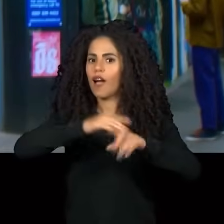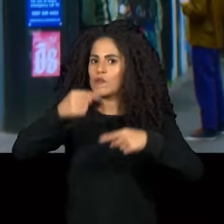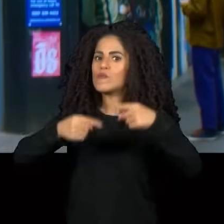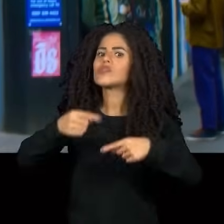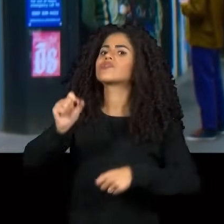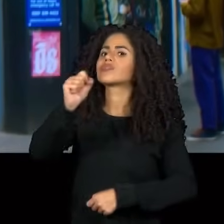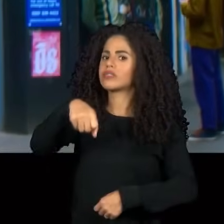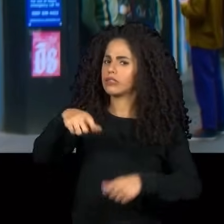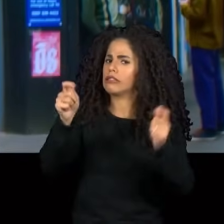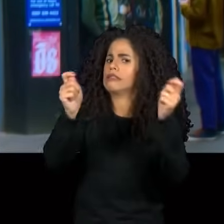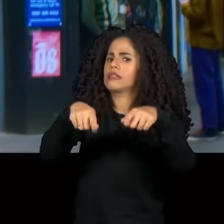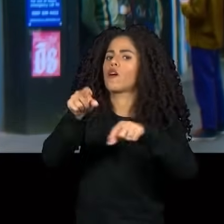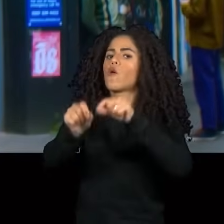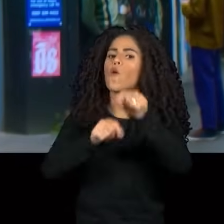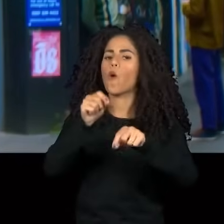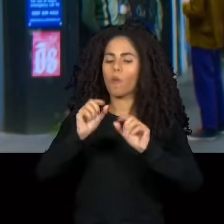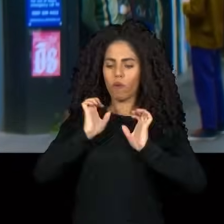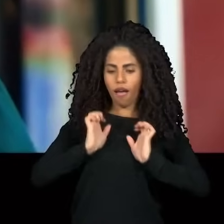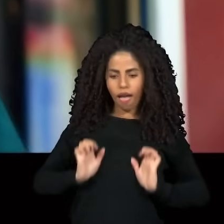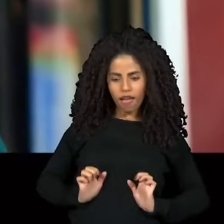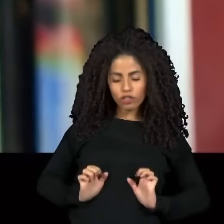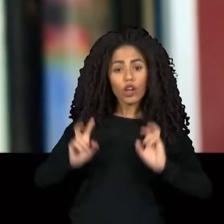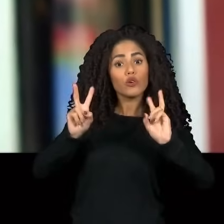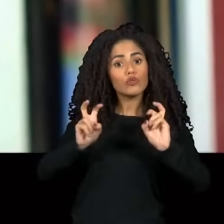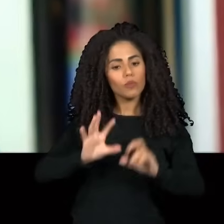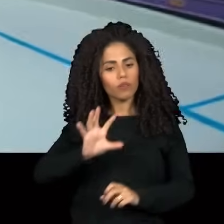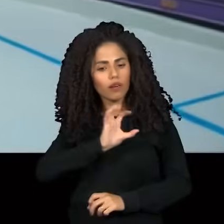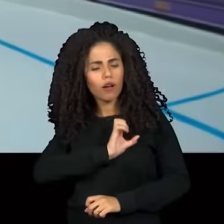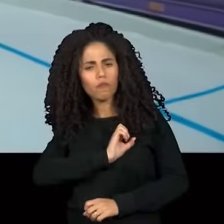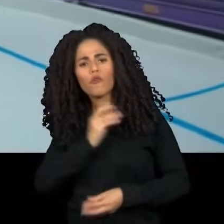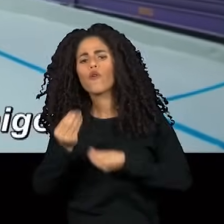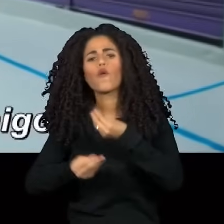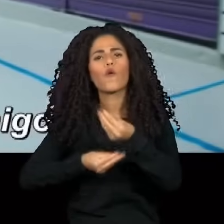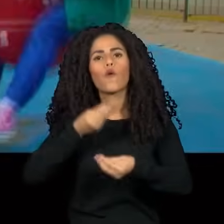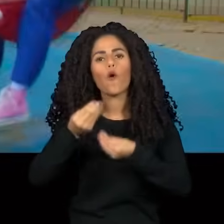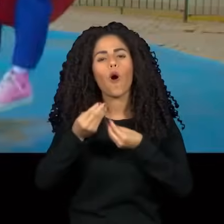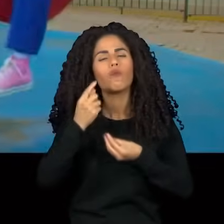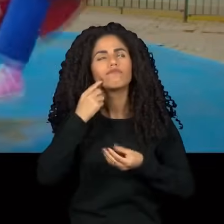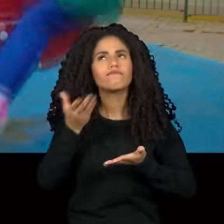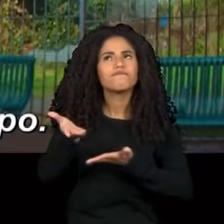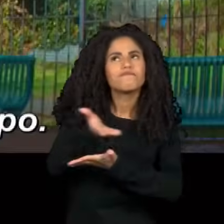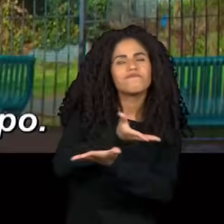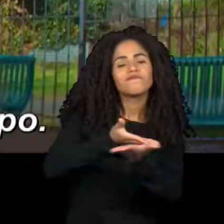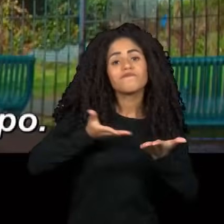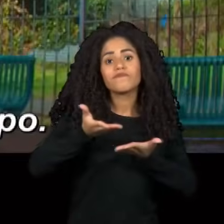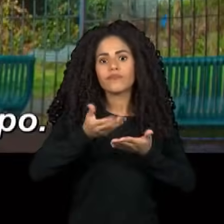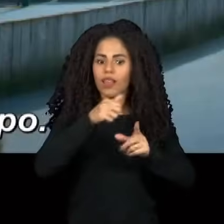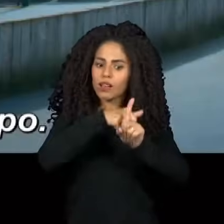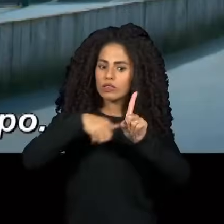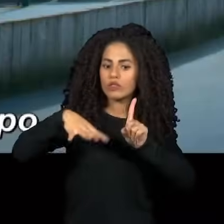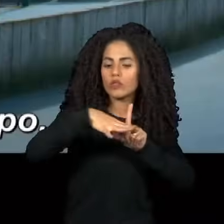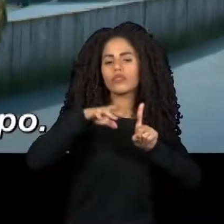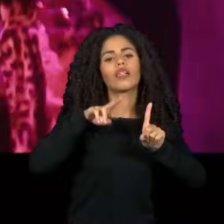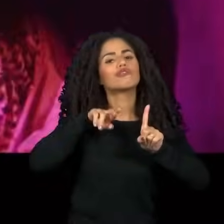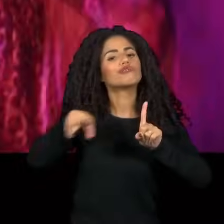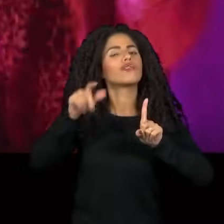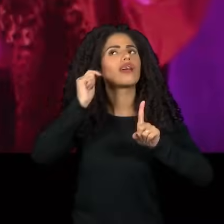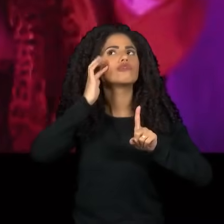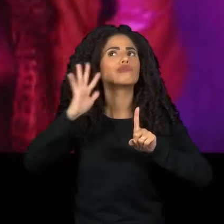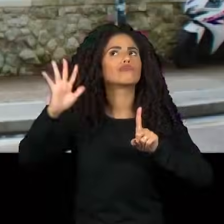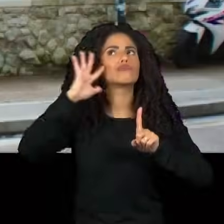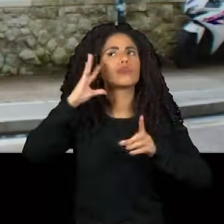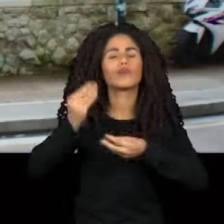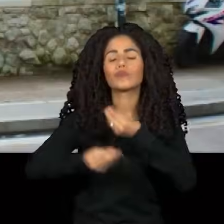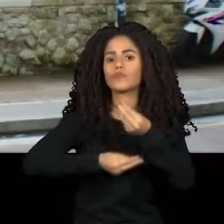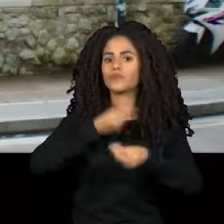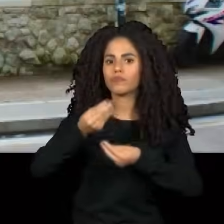a partir do que ela chama de uma ética do amor, né, de uma ética da amorosidade, as nossas sociedades estariam diferentes. Então a gente não teria